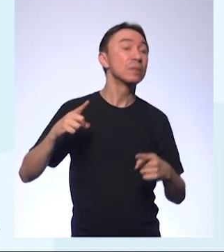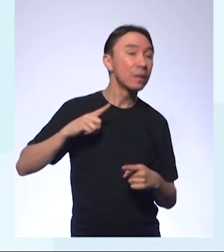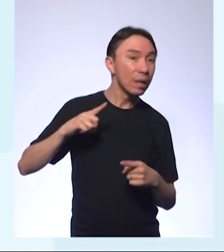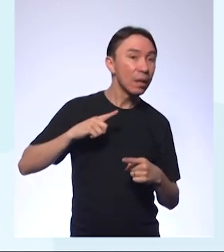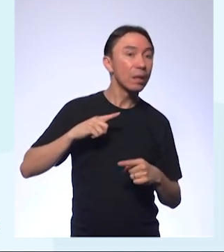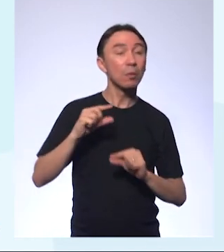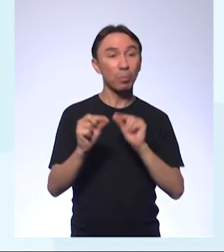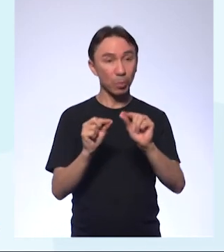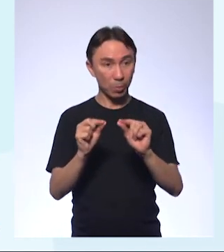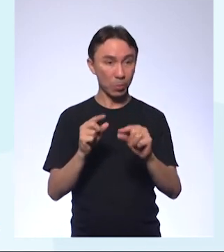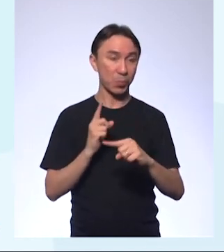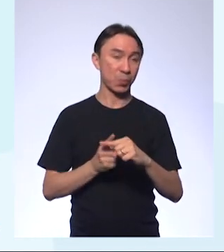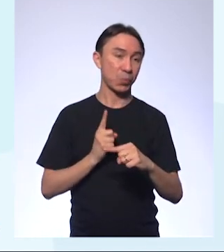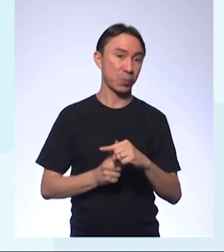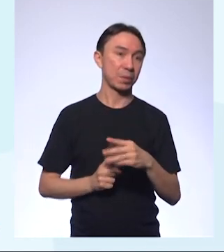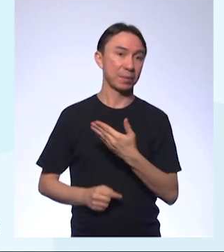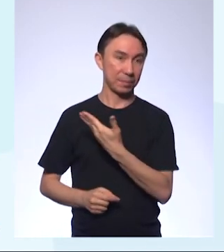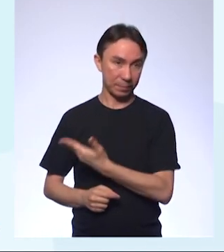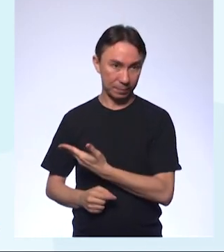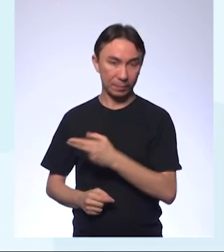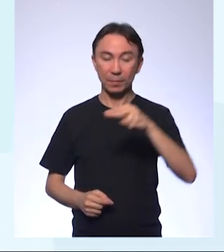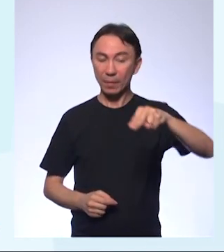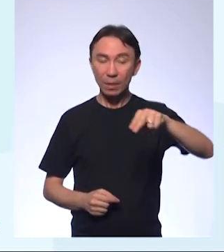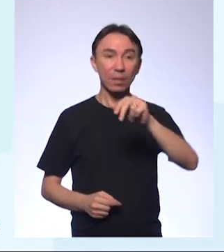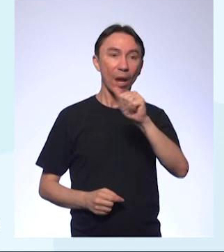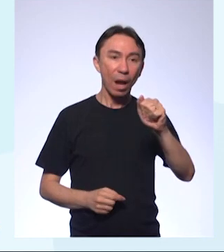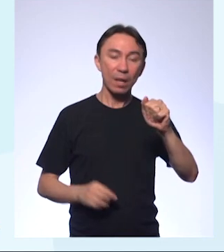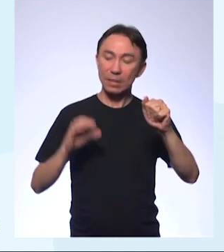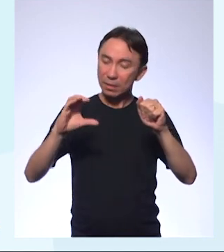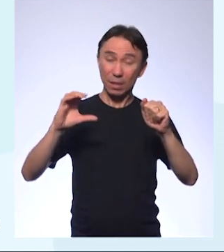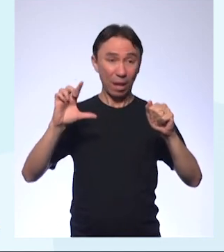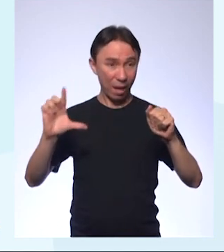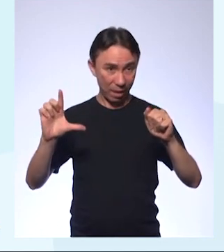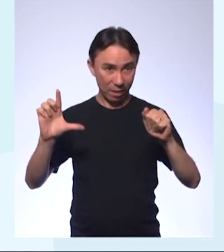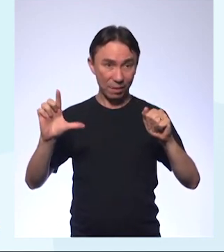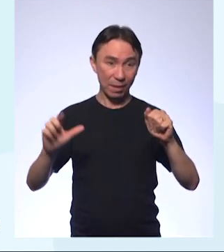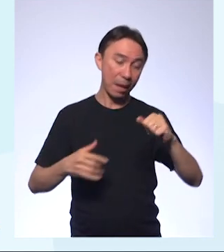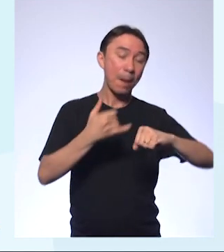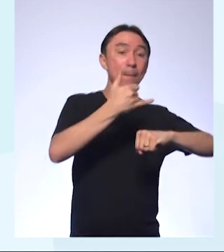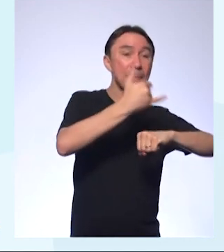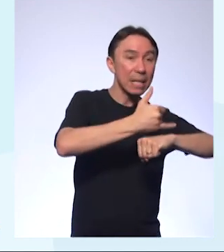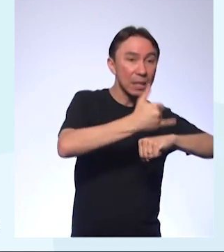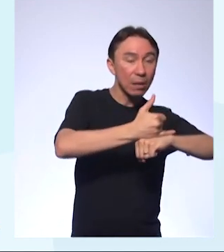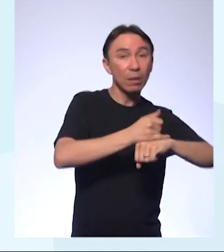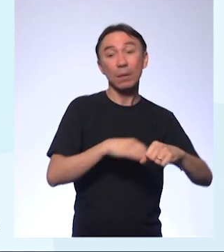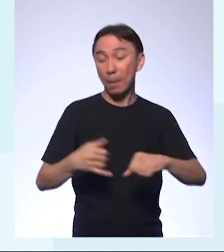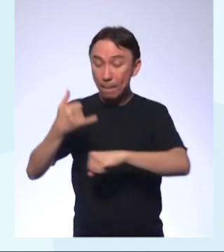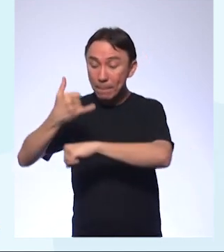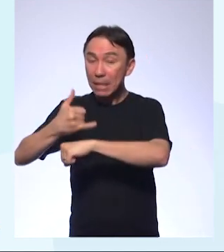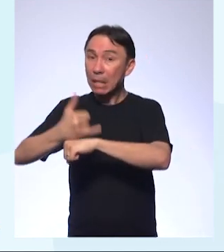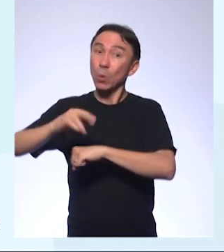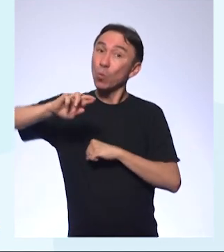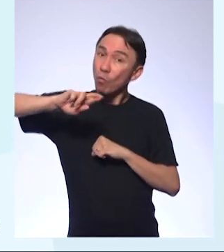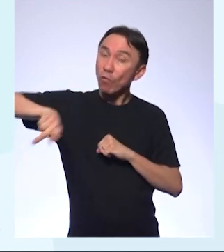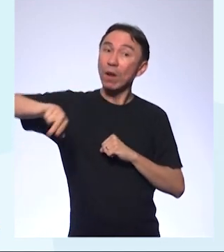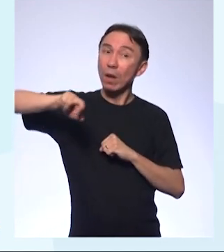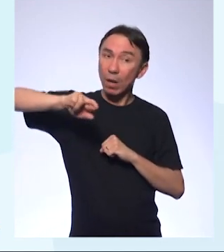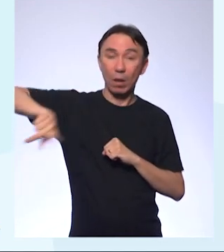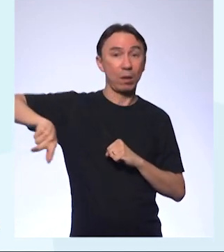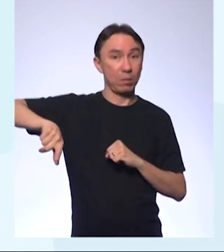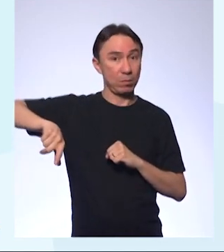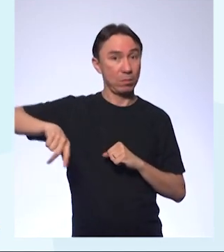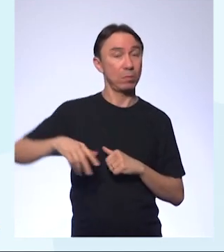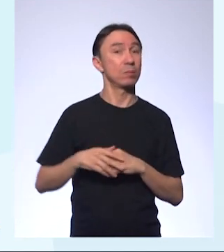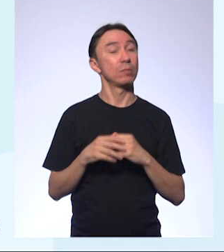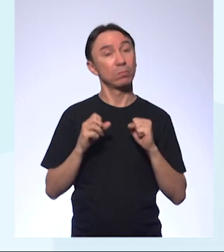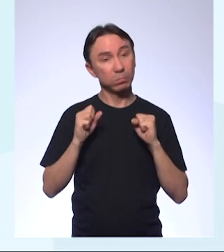passar, o NaCl, como a gente viu, metal e ametal, ou metal e não metal, também podemos usar essa